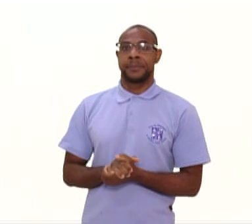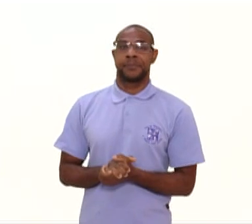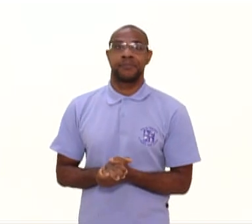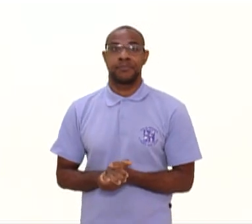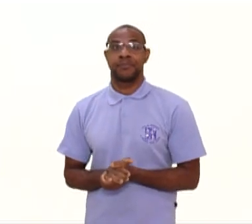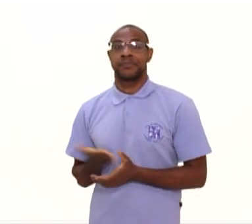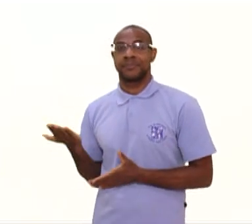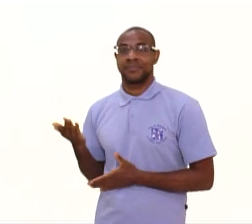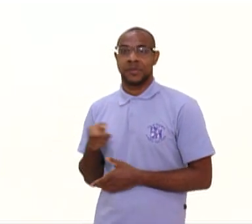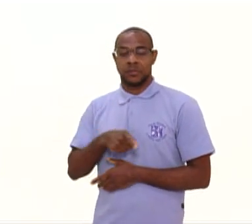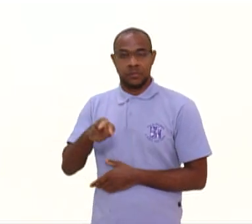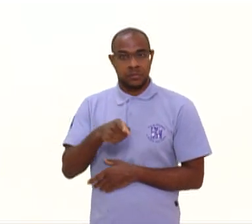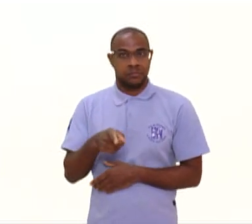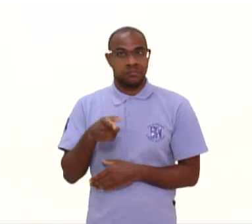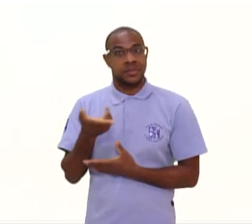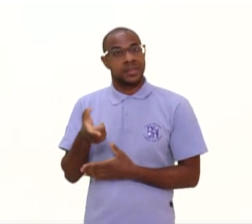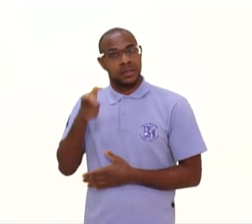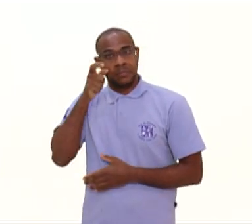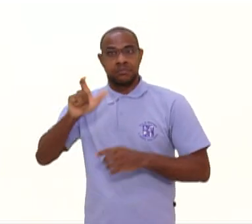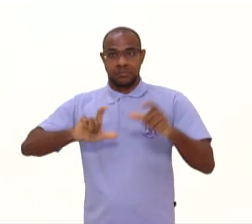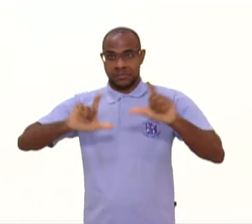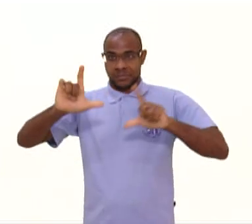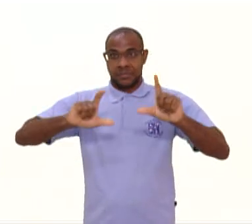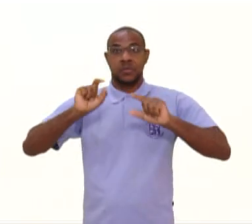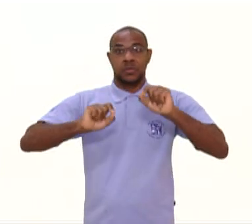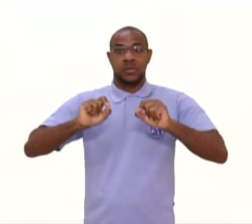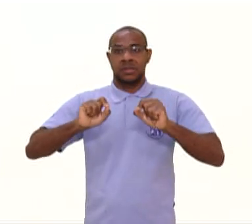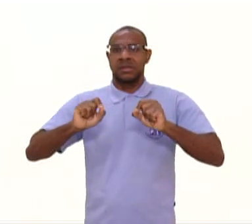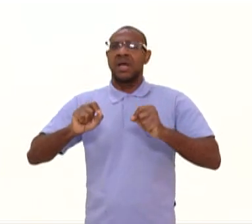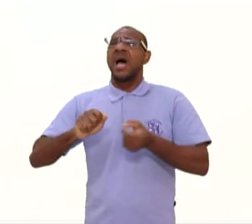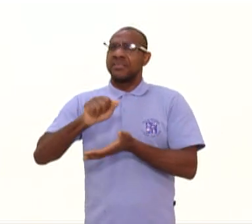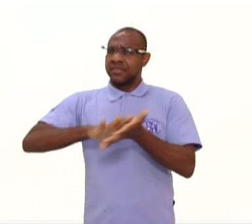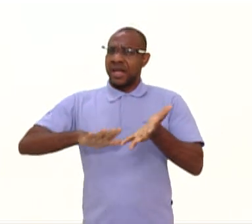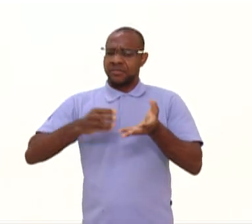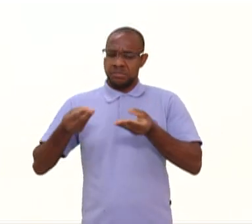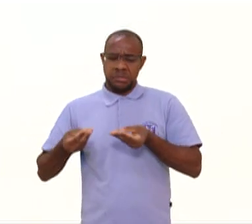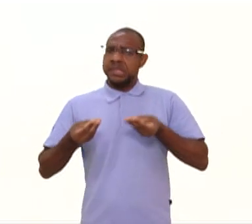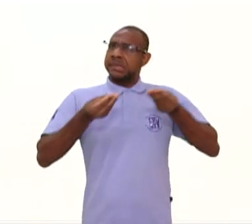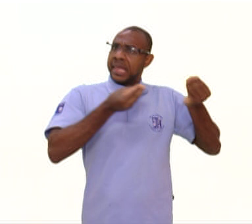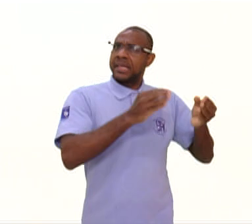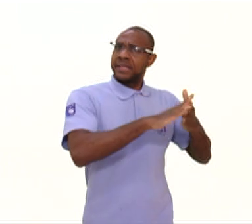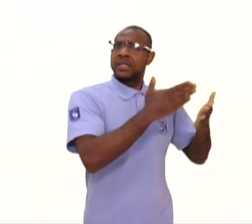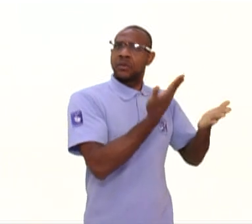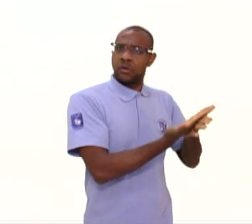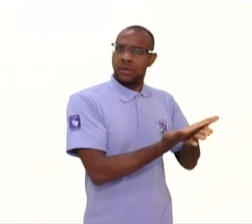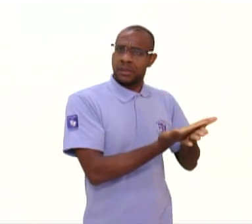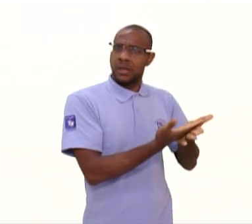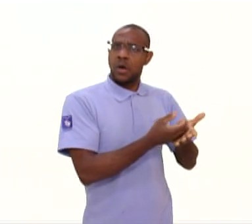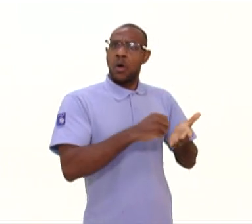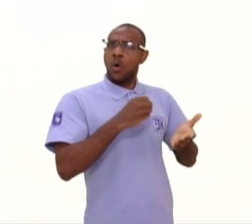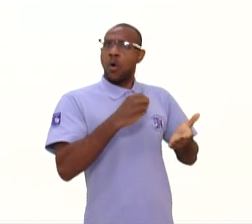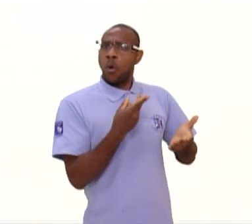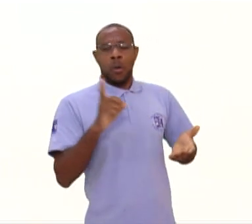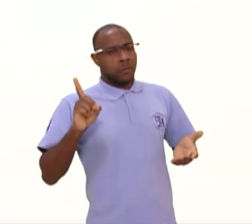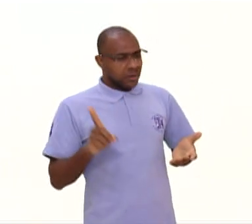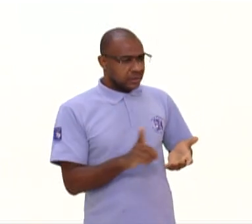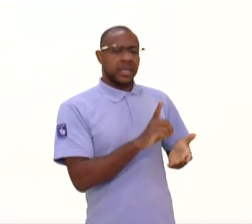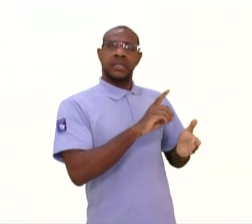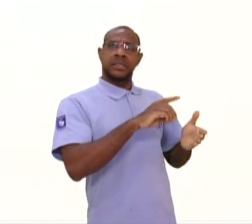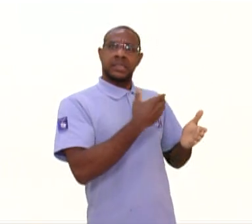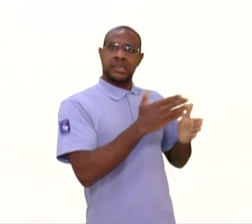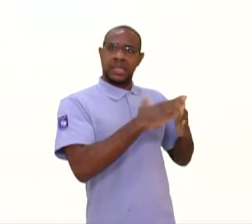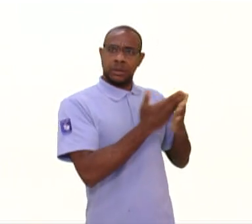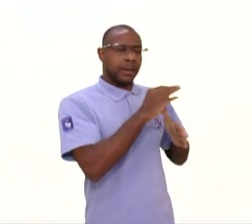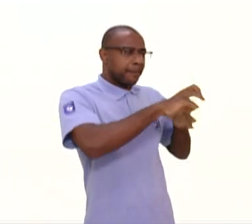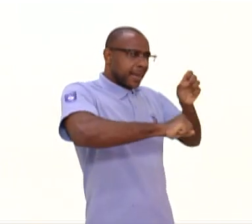aos estudantes que estão assistindo às aulas pela televisão, entreguem as suas atividades na escola, como também podem resolvê-las pelo